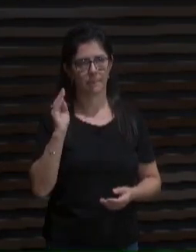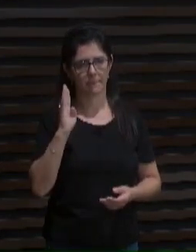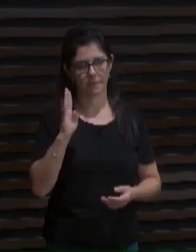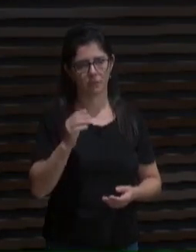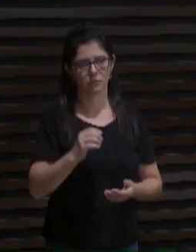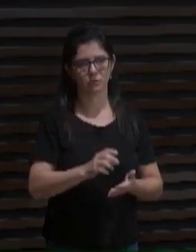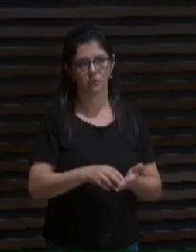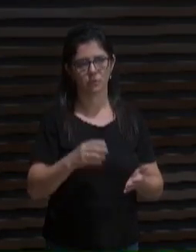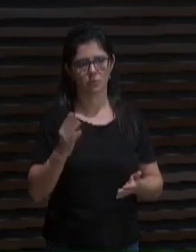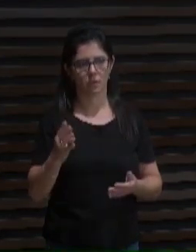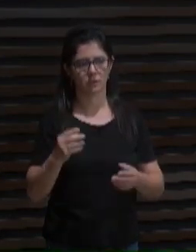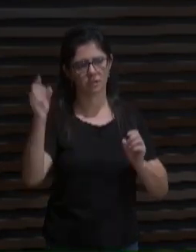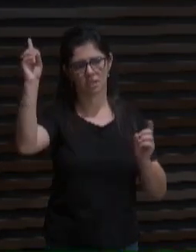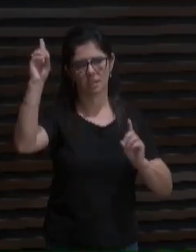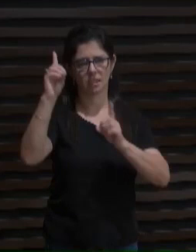acheguemo-nos, portanto,